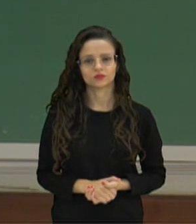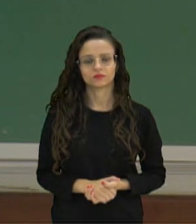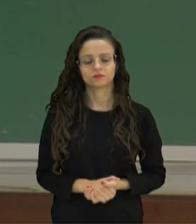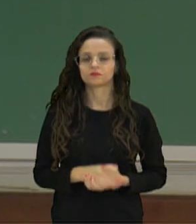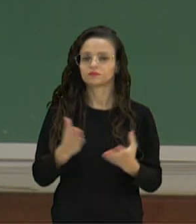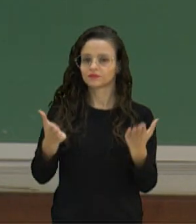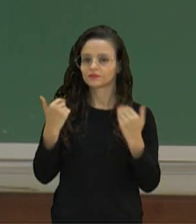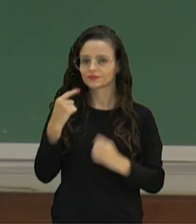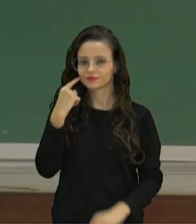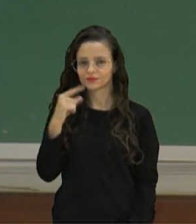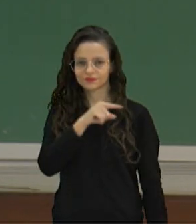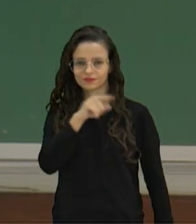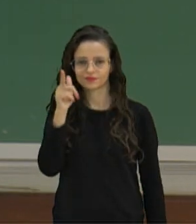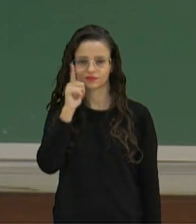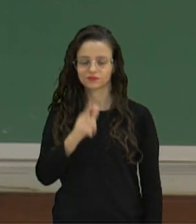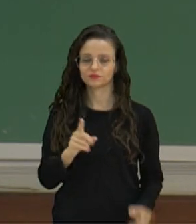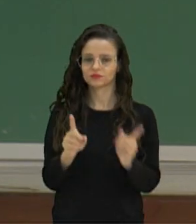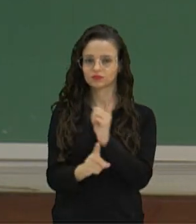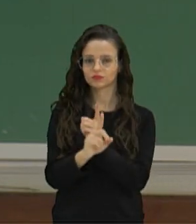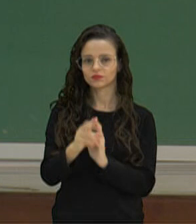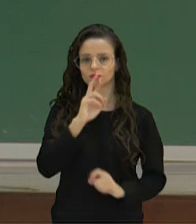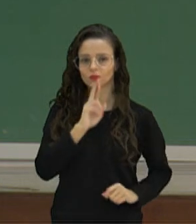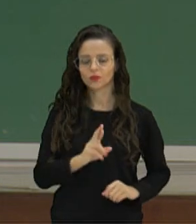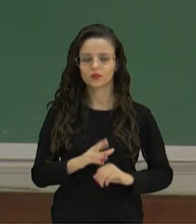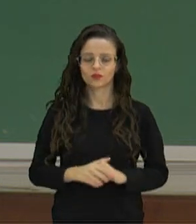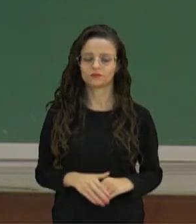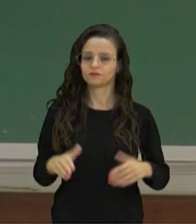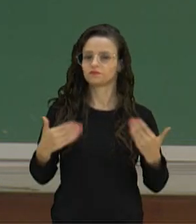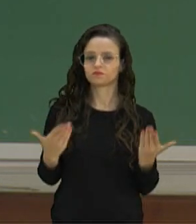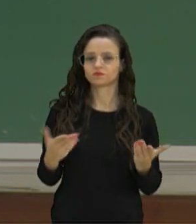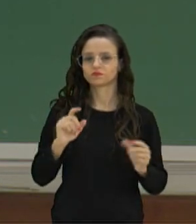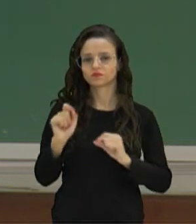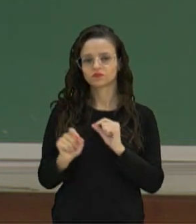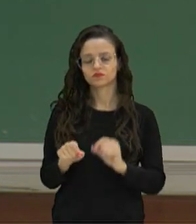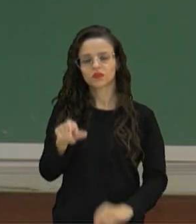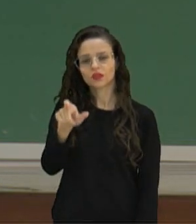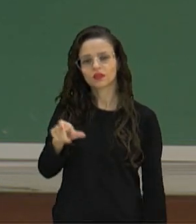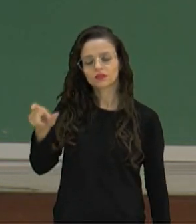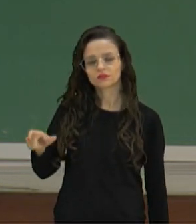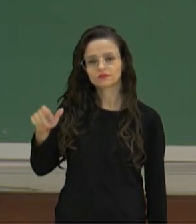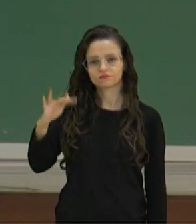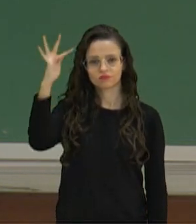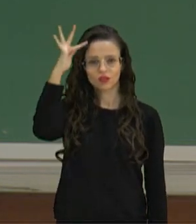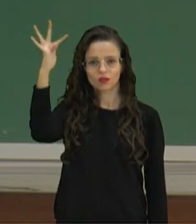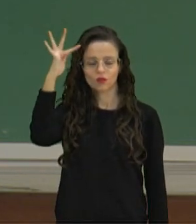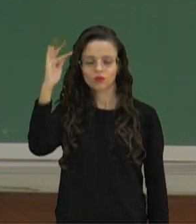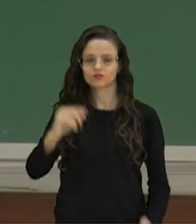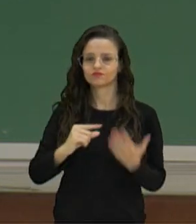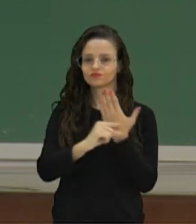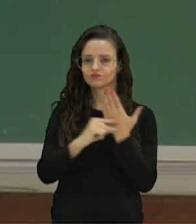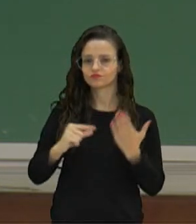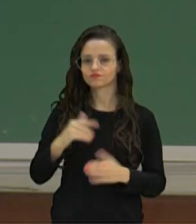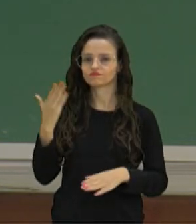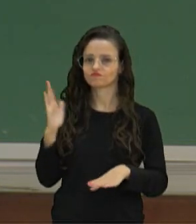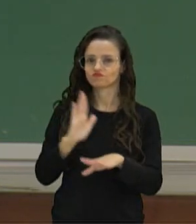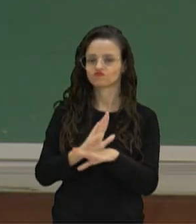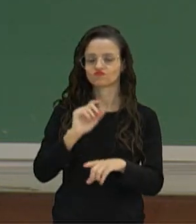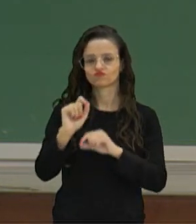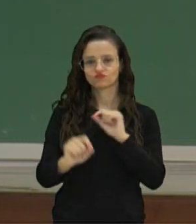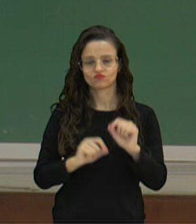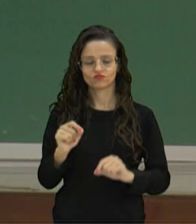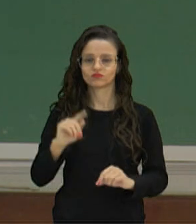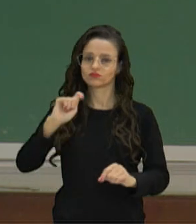Vamos ver se você conseguiu achar a solução? Quais foram os teóricos, os pensadores que colaboraram ali do ponto de